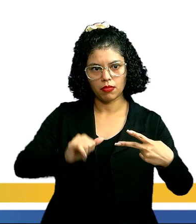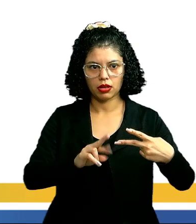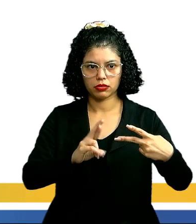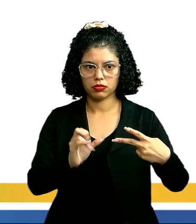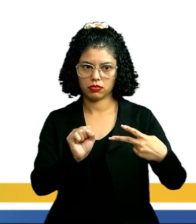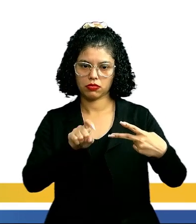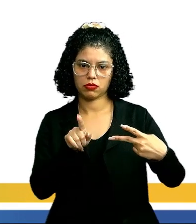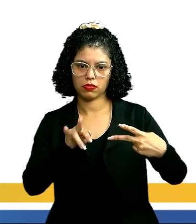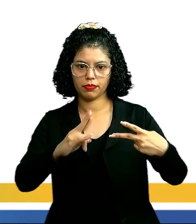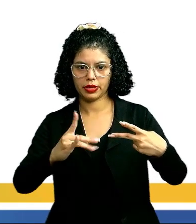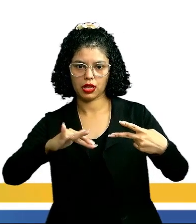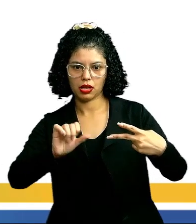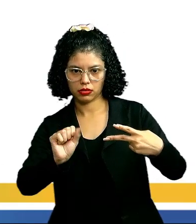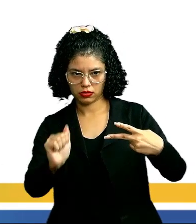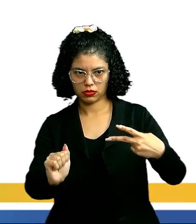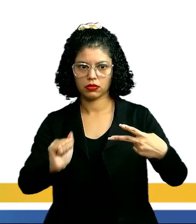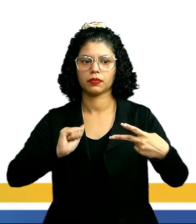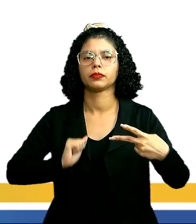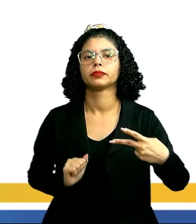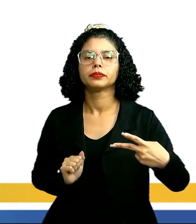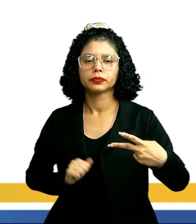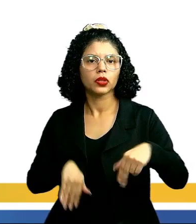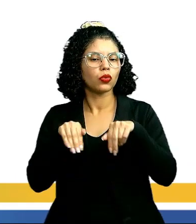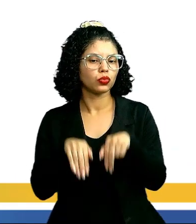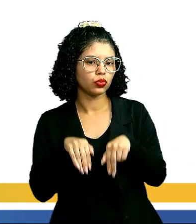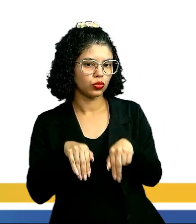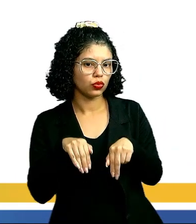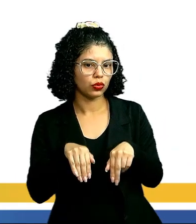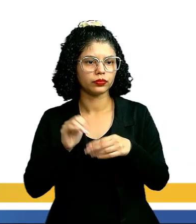os marsupiais, tá?